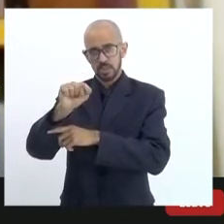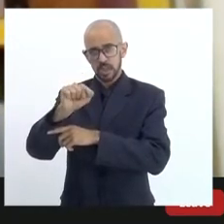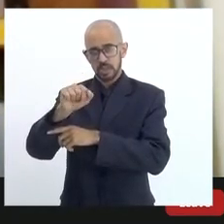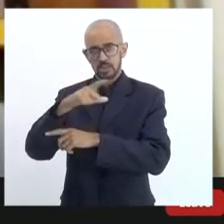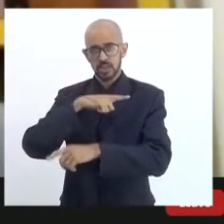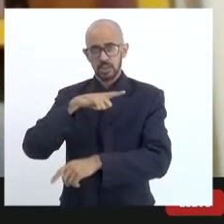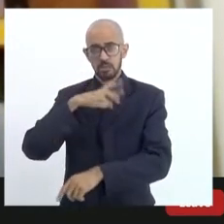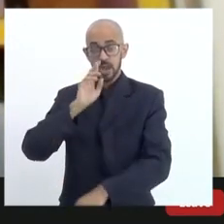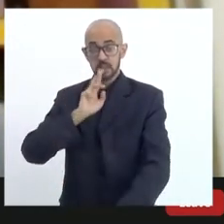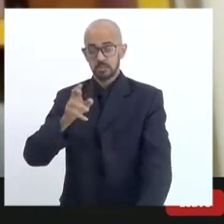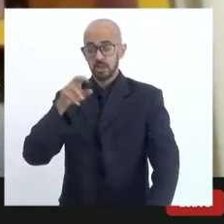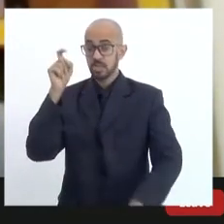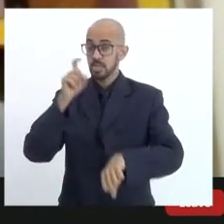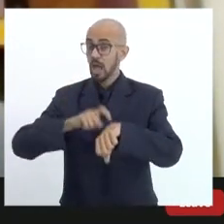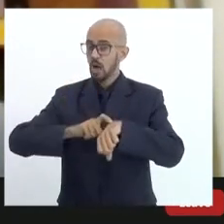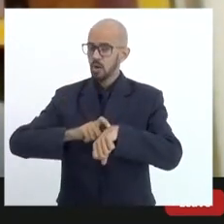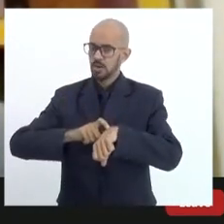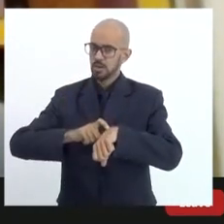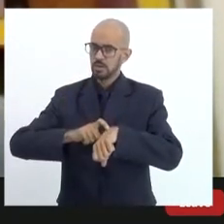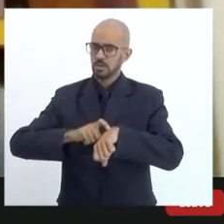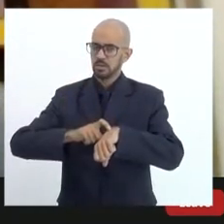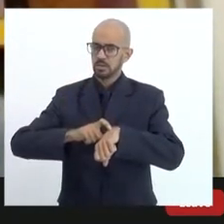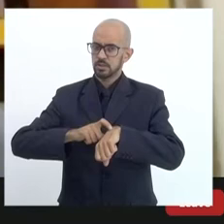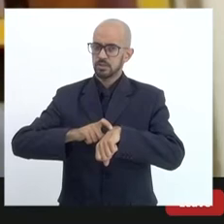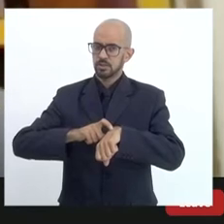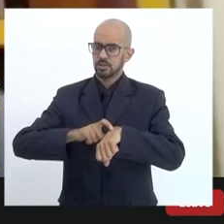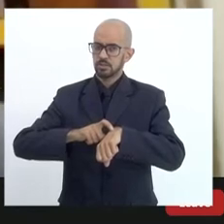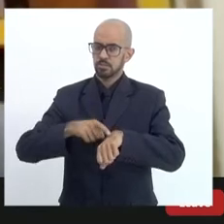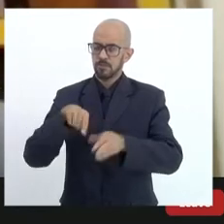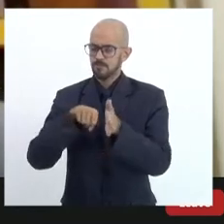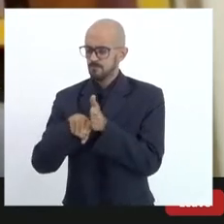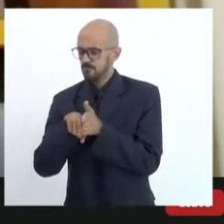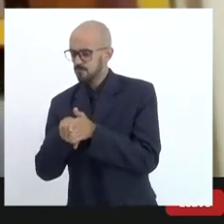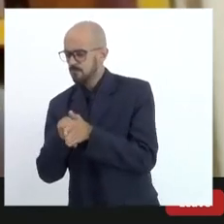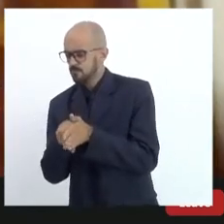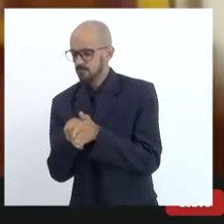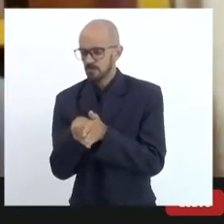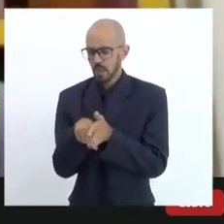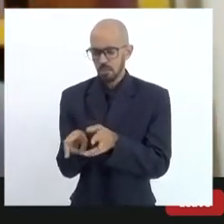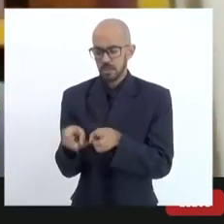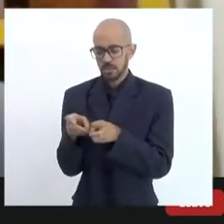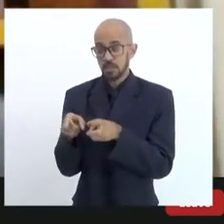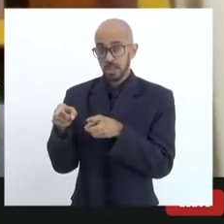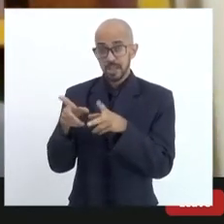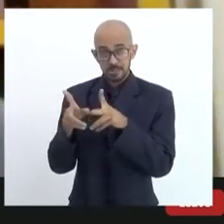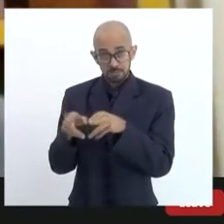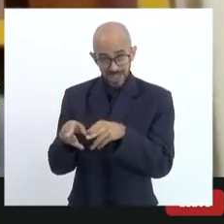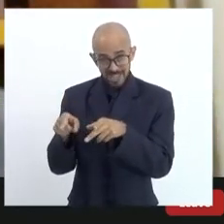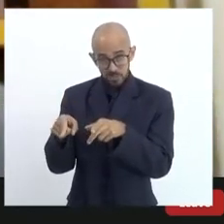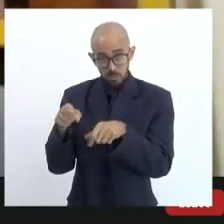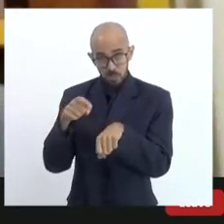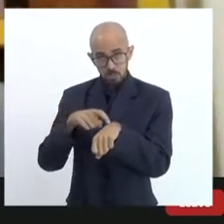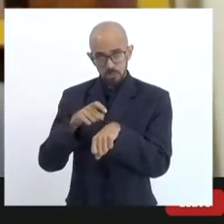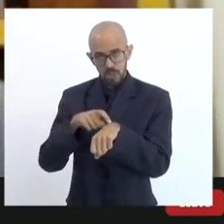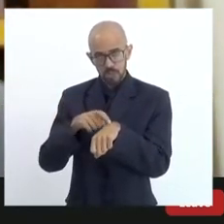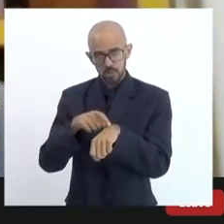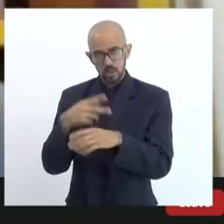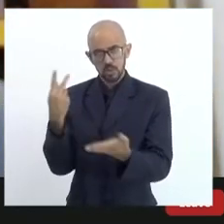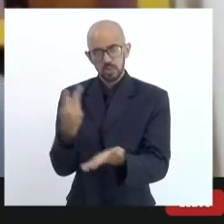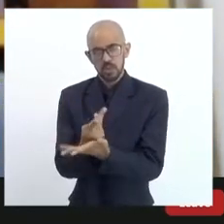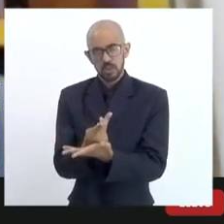polícia daquele local, né? Pelo menos para investigar, para abrir e tal, nesse mesmo período, você tem aqui